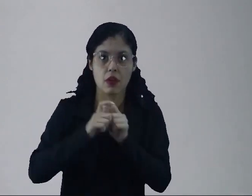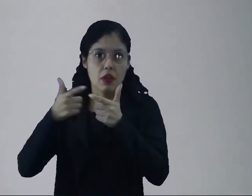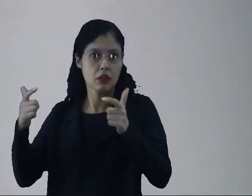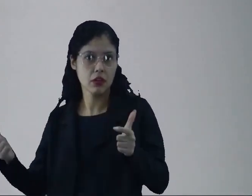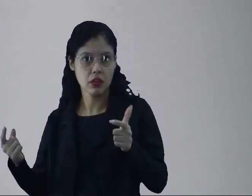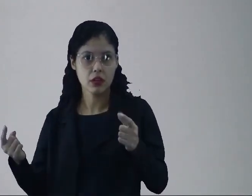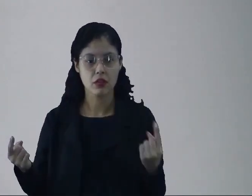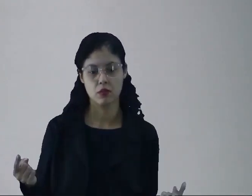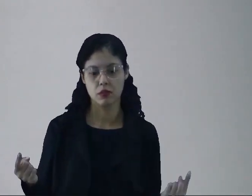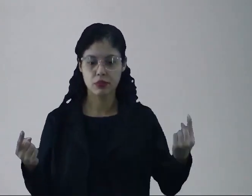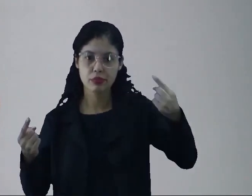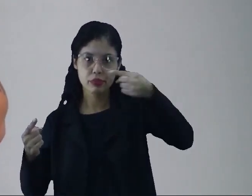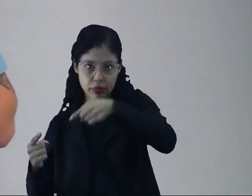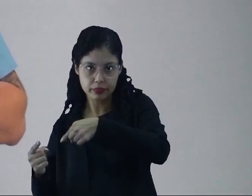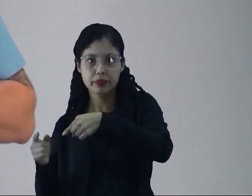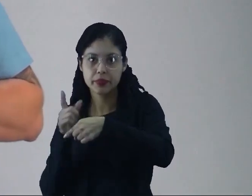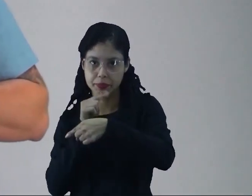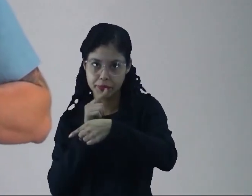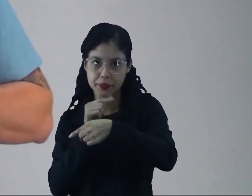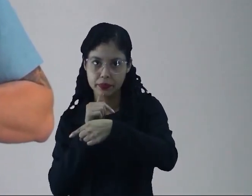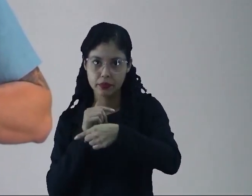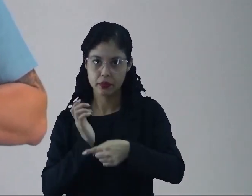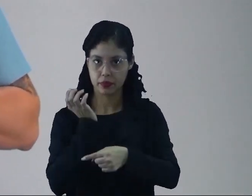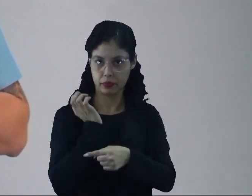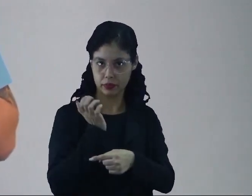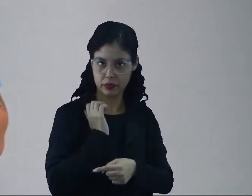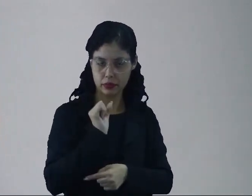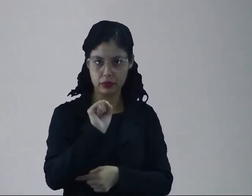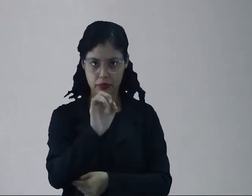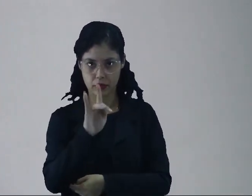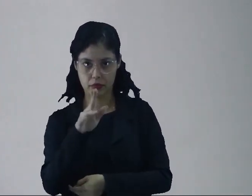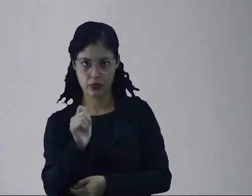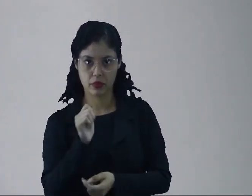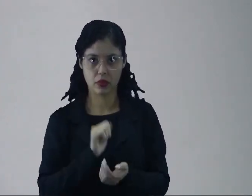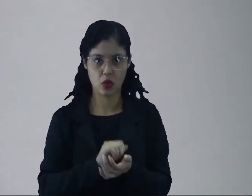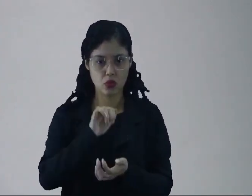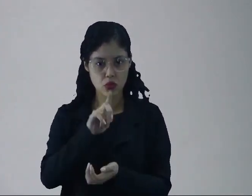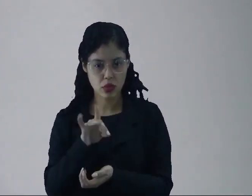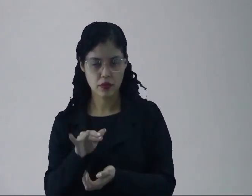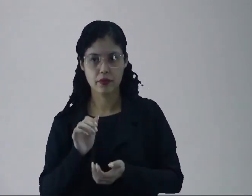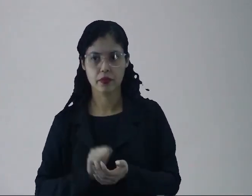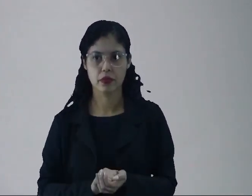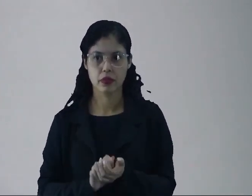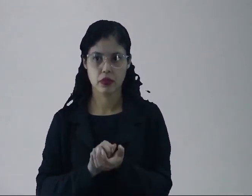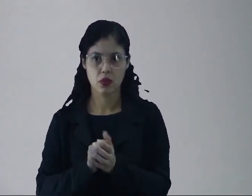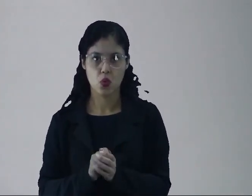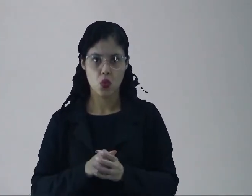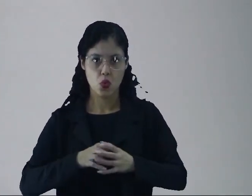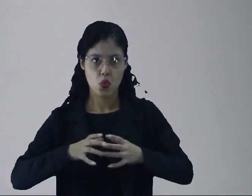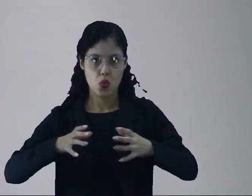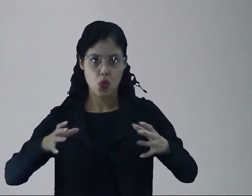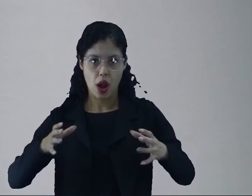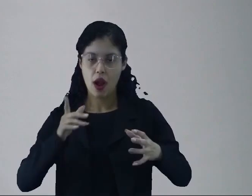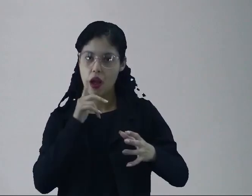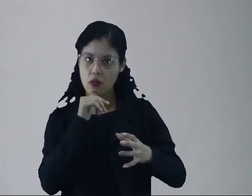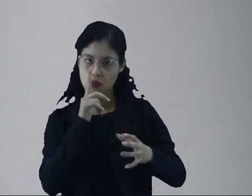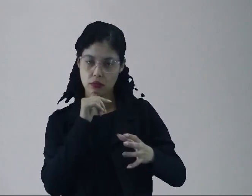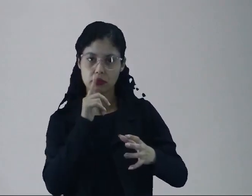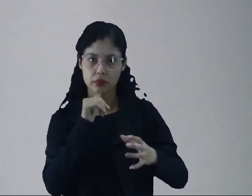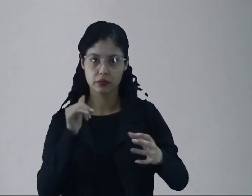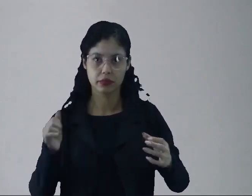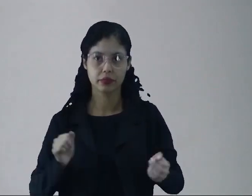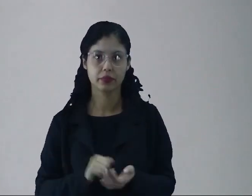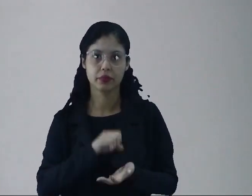mais concentrado. Então, por exemplo, se a célula está rica em sais, né, em sódio, ela vai absorver mais água para diluir aquele